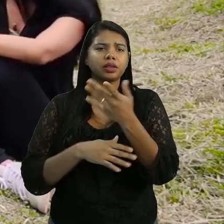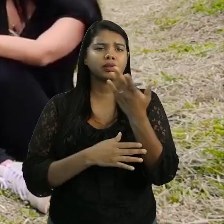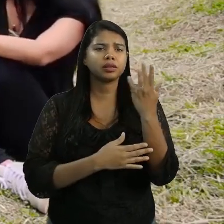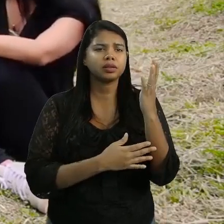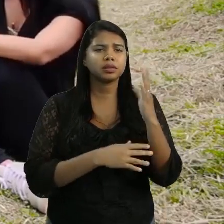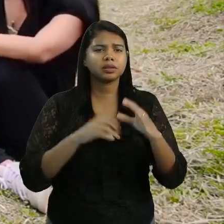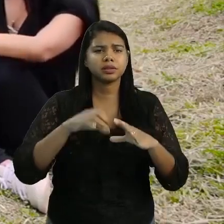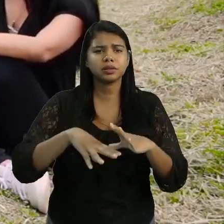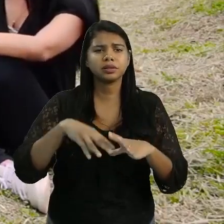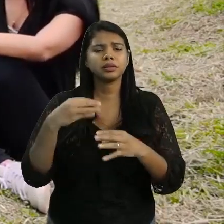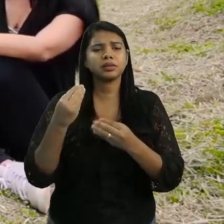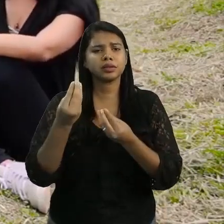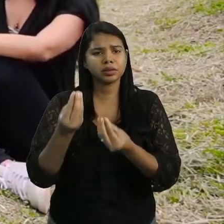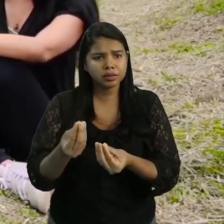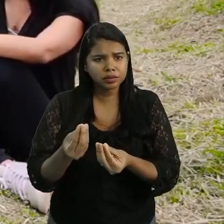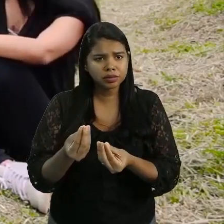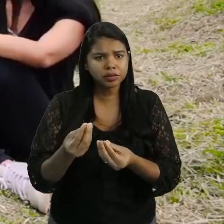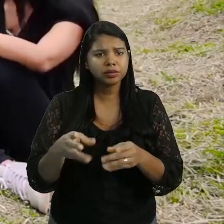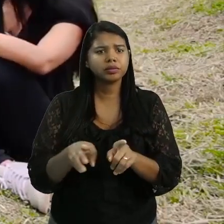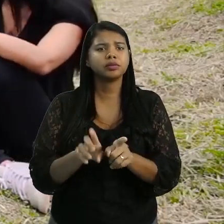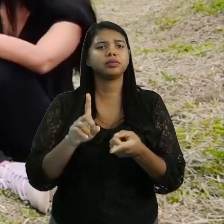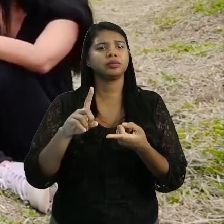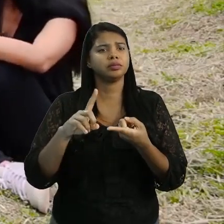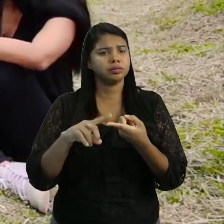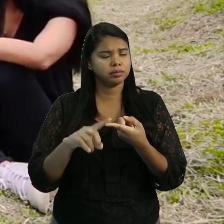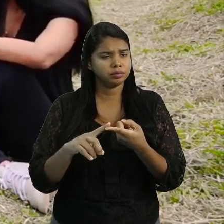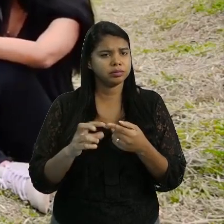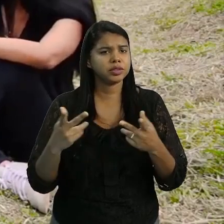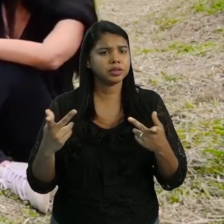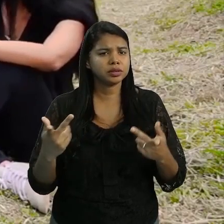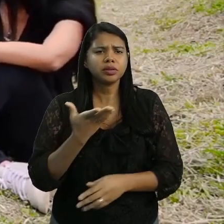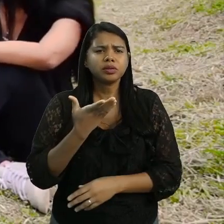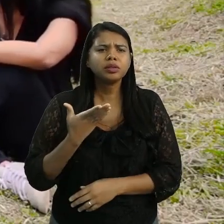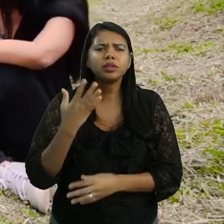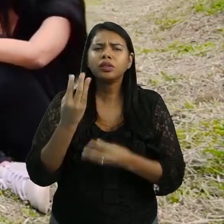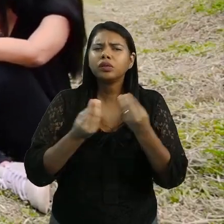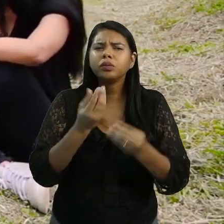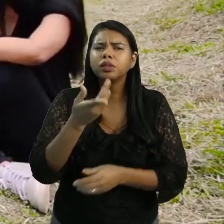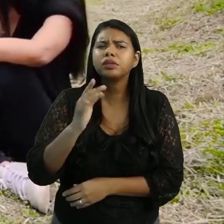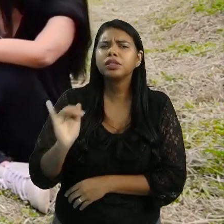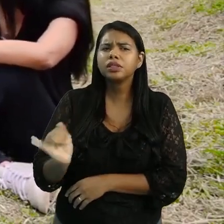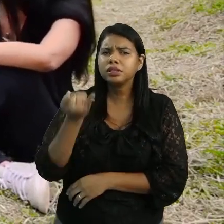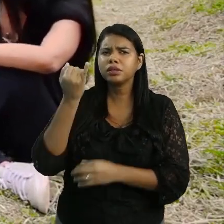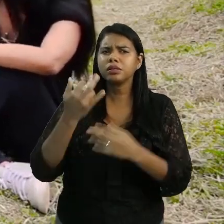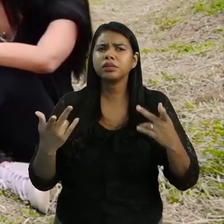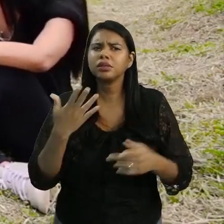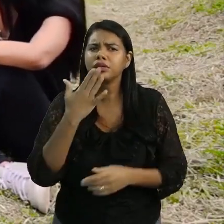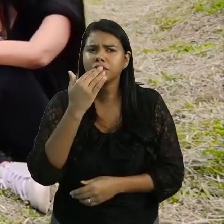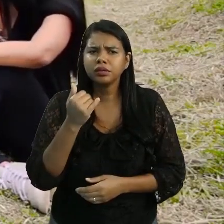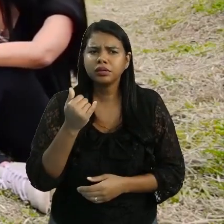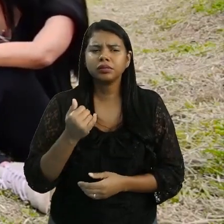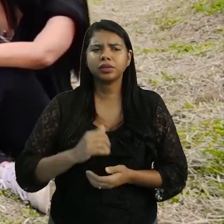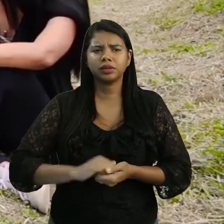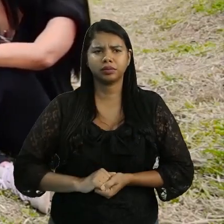restos alimentares, por exemplo, sobras, né, do almoço, como é que vocês fazem esse reaproveitamento? Porque,